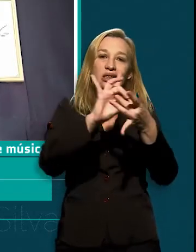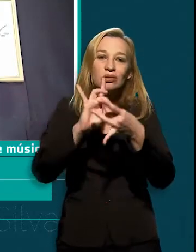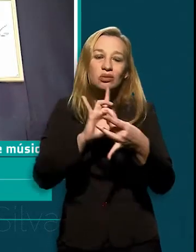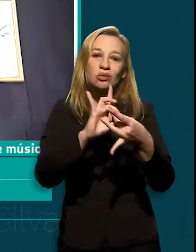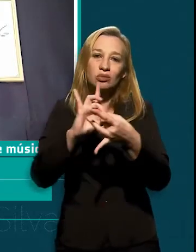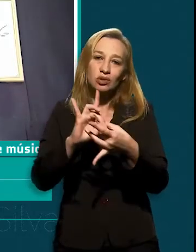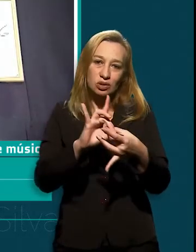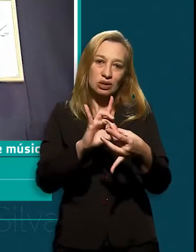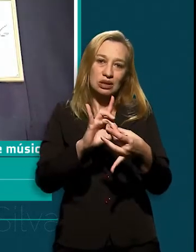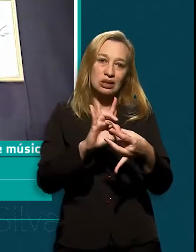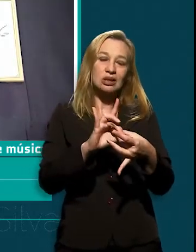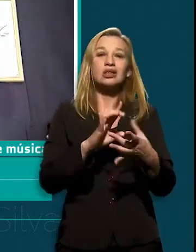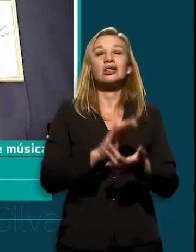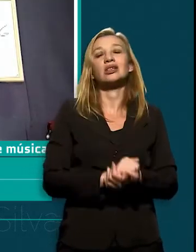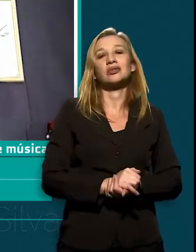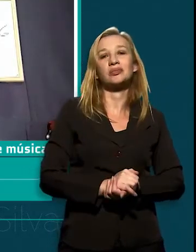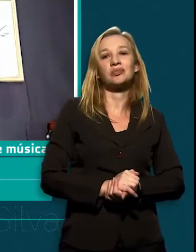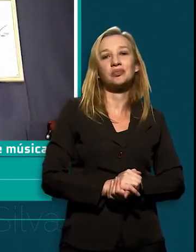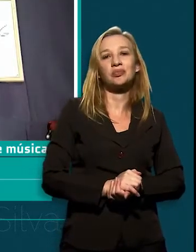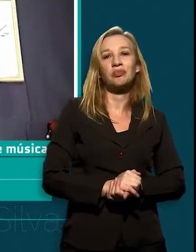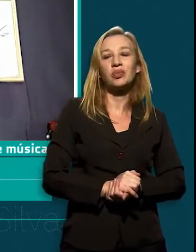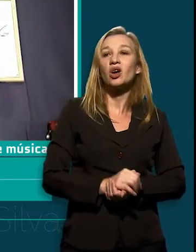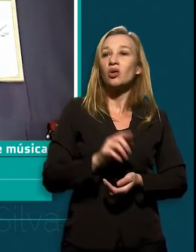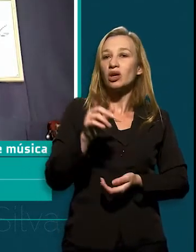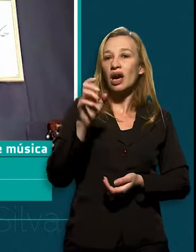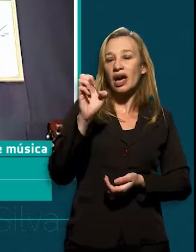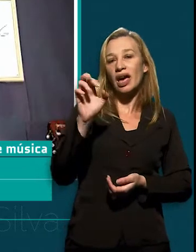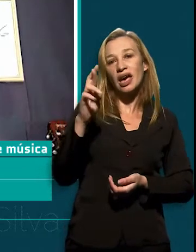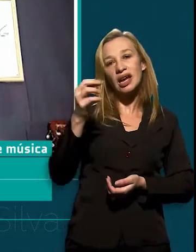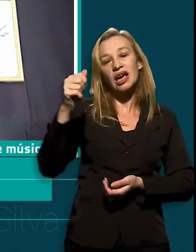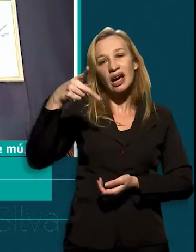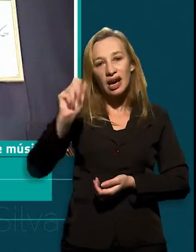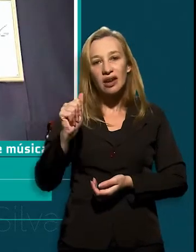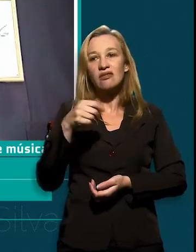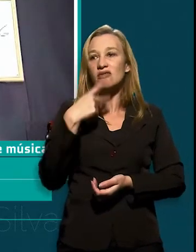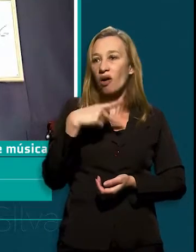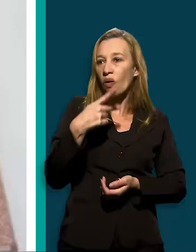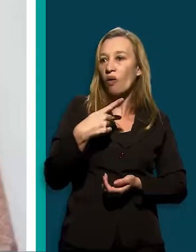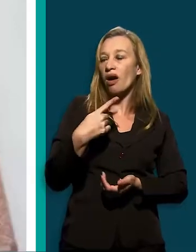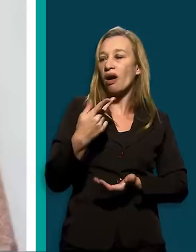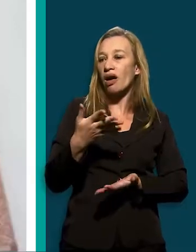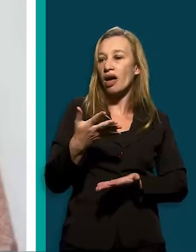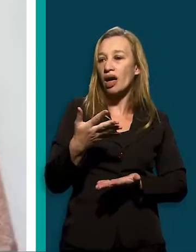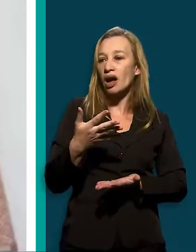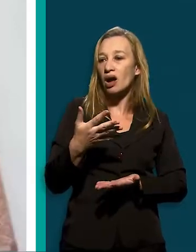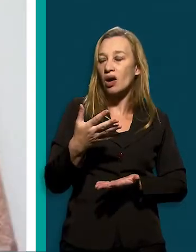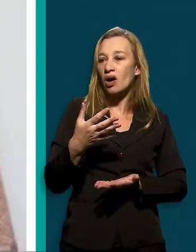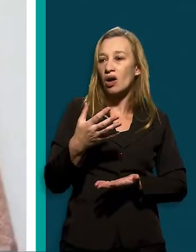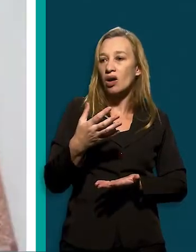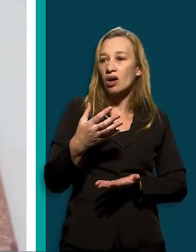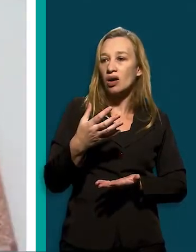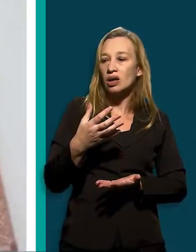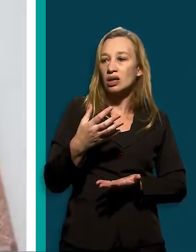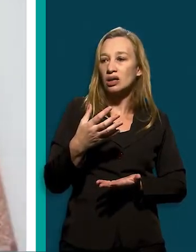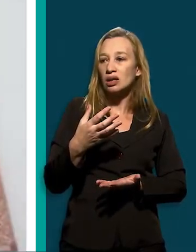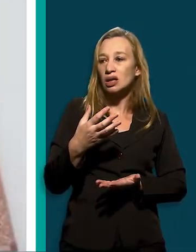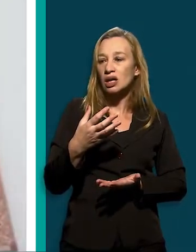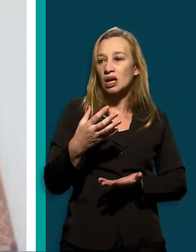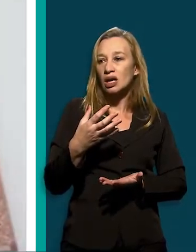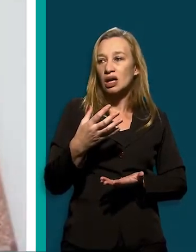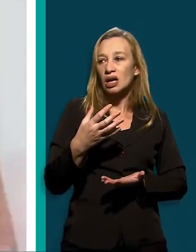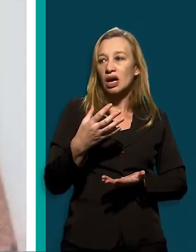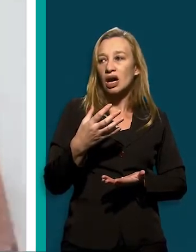Legal. Família. E aí entra um pouquinho no que a Érica estava falando, né? Essa coisa de home care, de